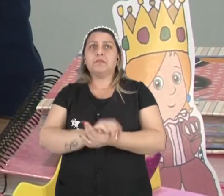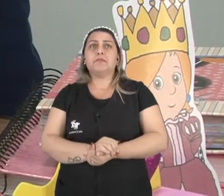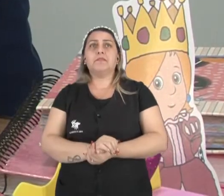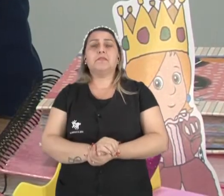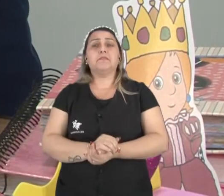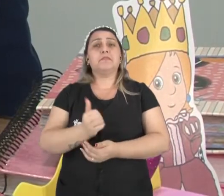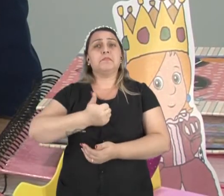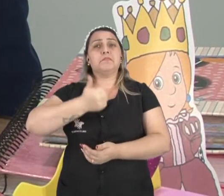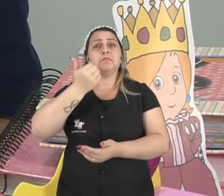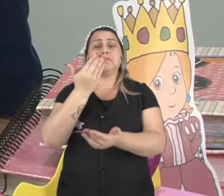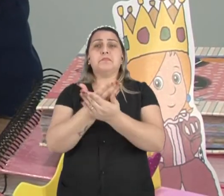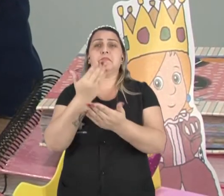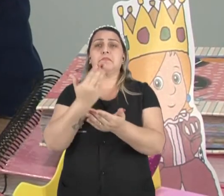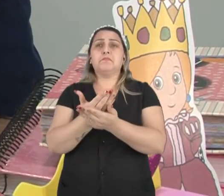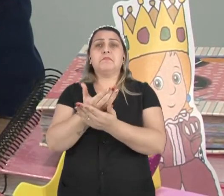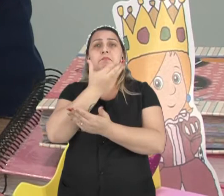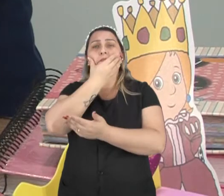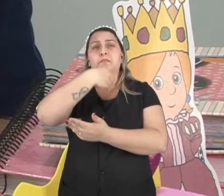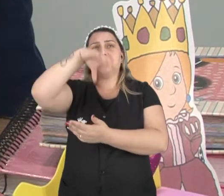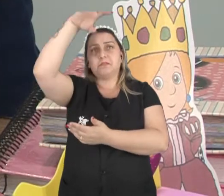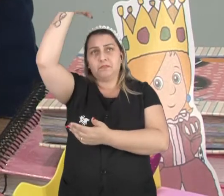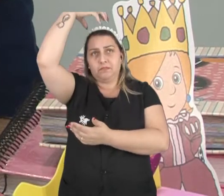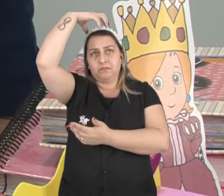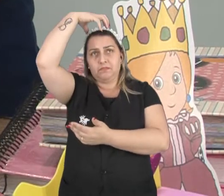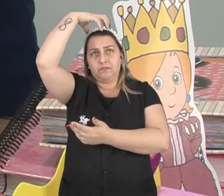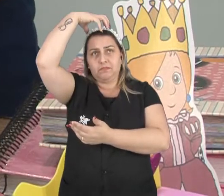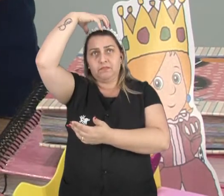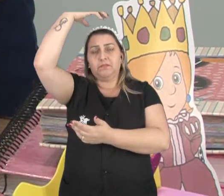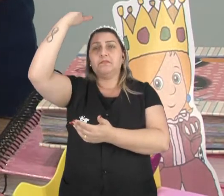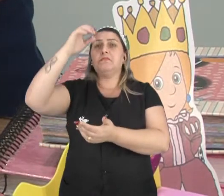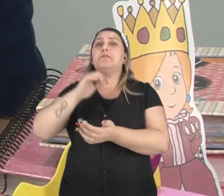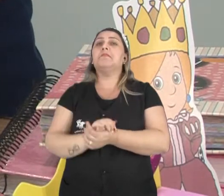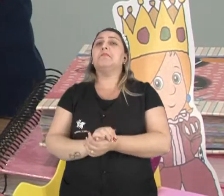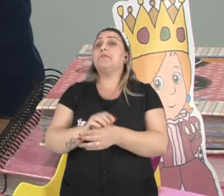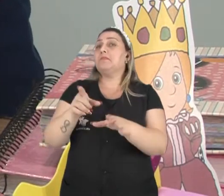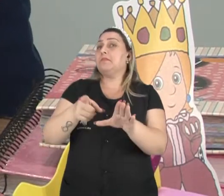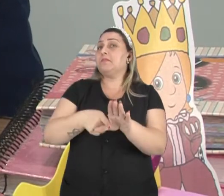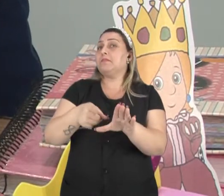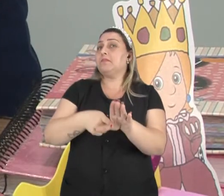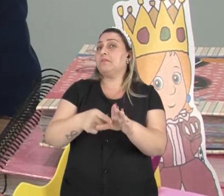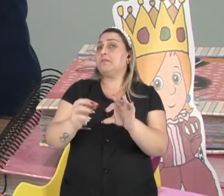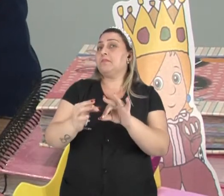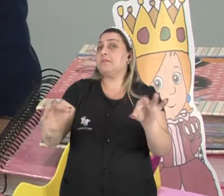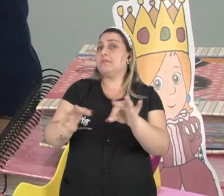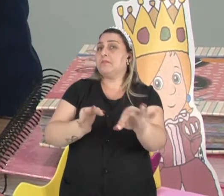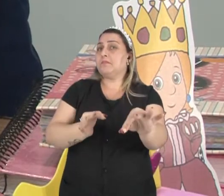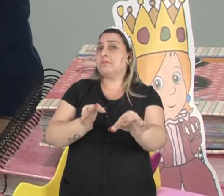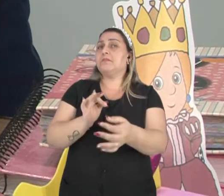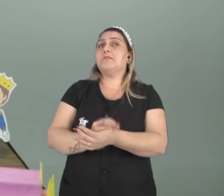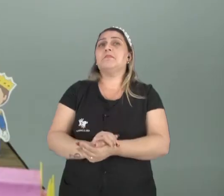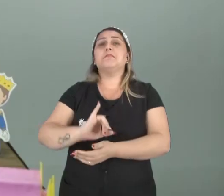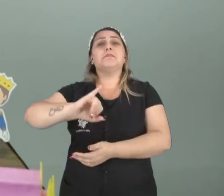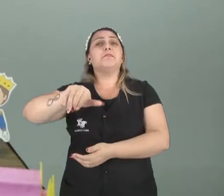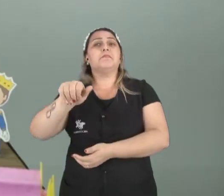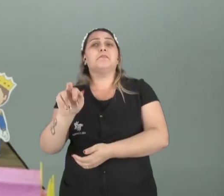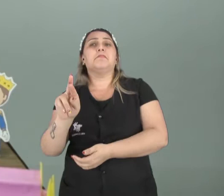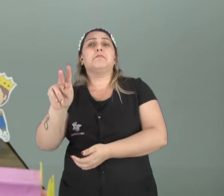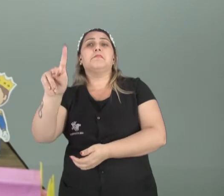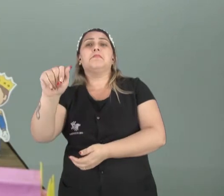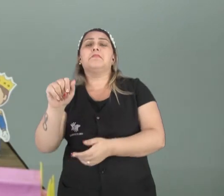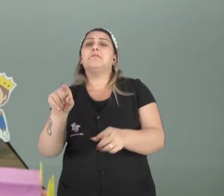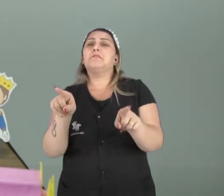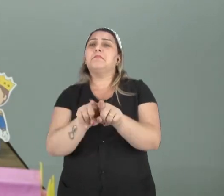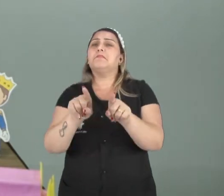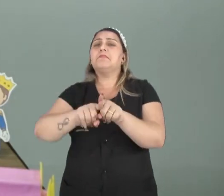da primeira aula que foi sobre o rei, que ele tirou a medida do seu pé? Muito bem. A jarda também, há